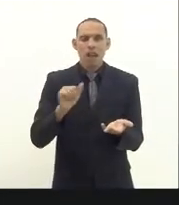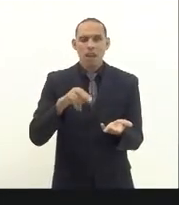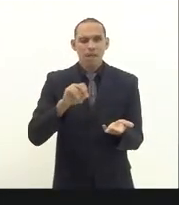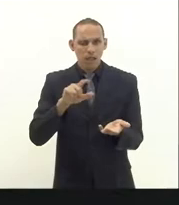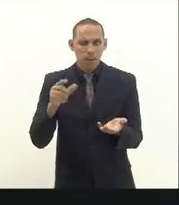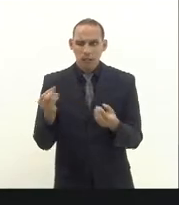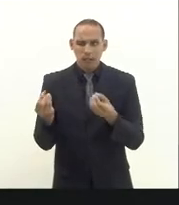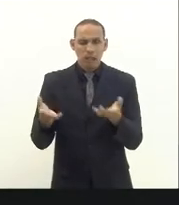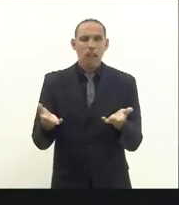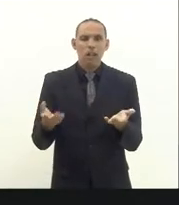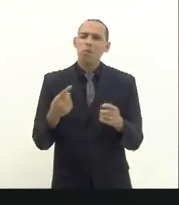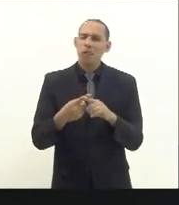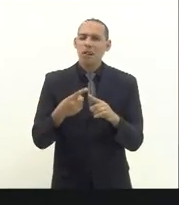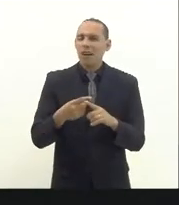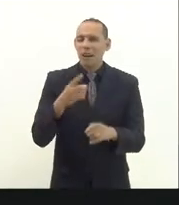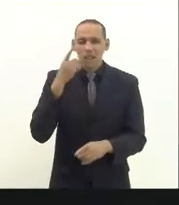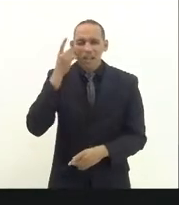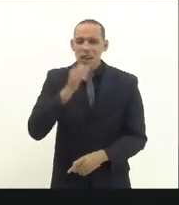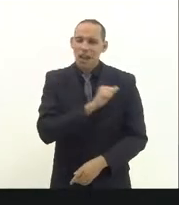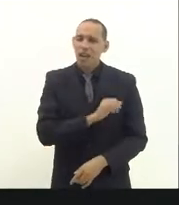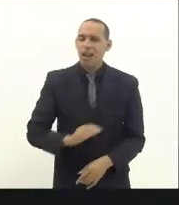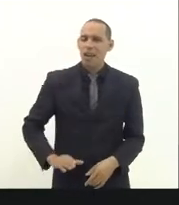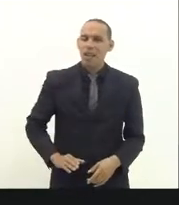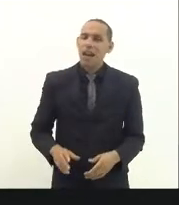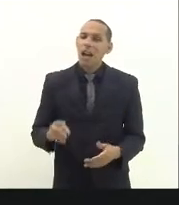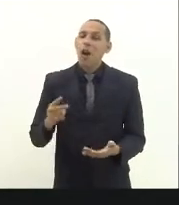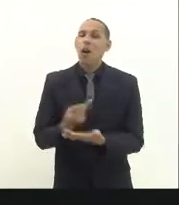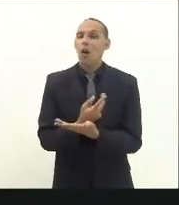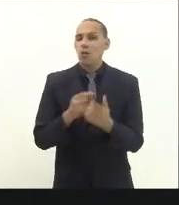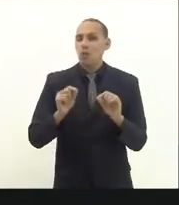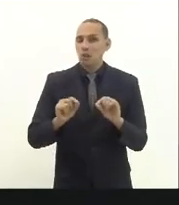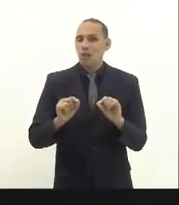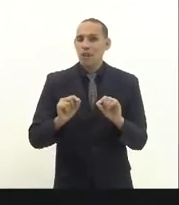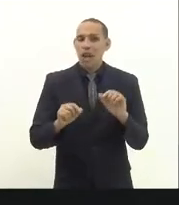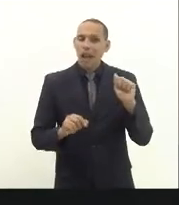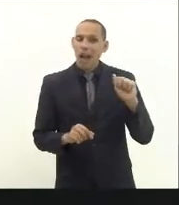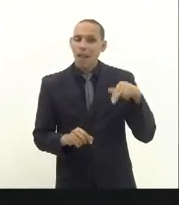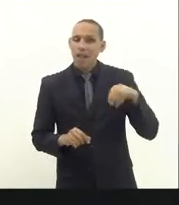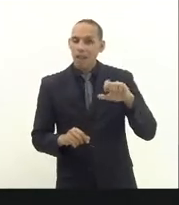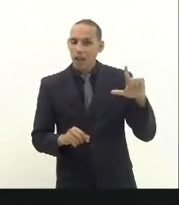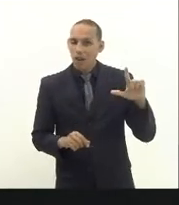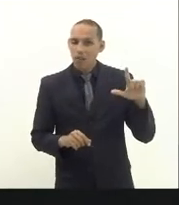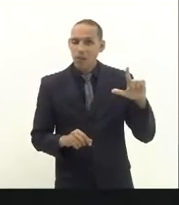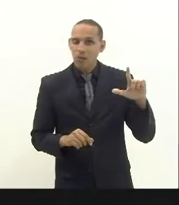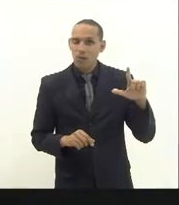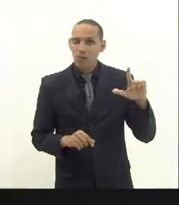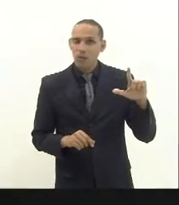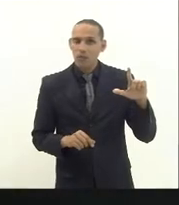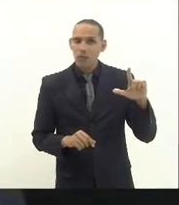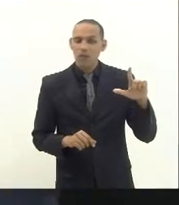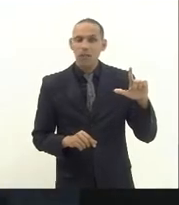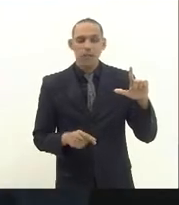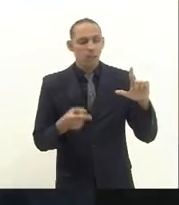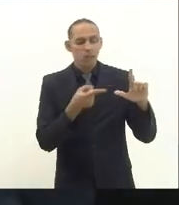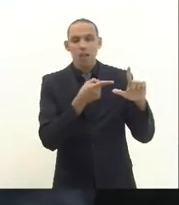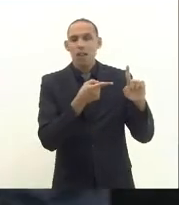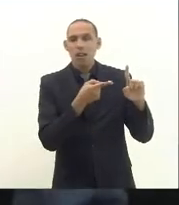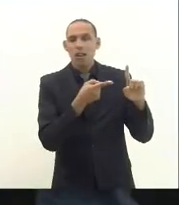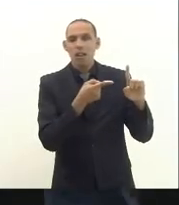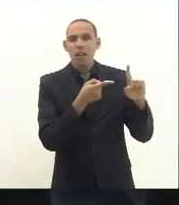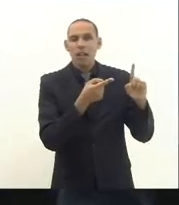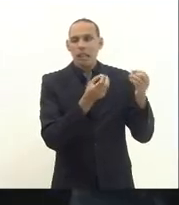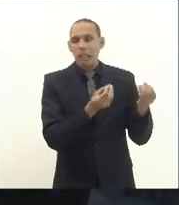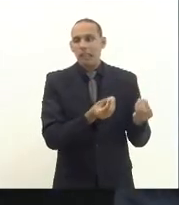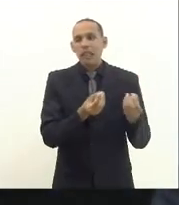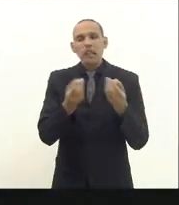não é bem da verdade é que tá sendo é isso que vem ocorrendo Agência Nacional de Energia Elétrica que anel ela